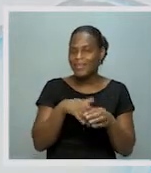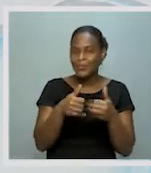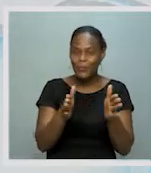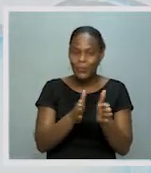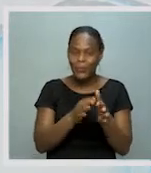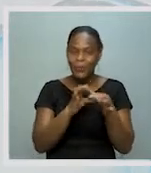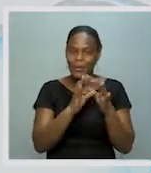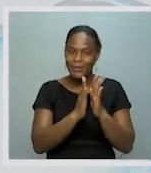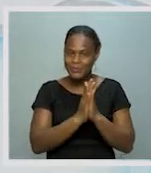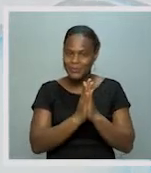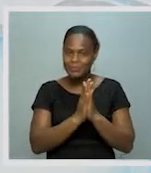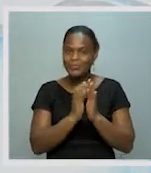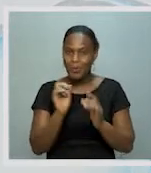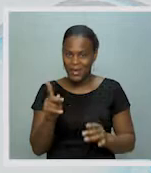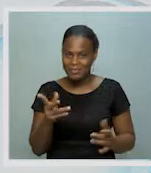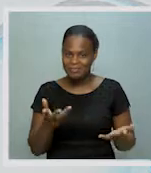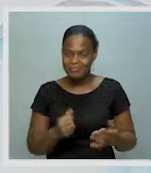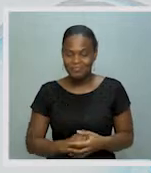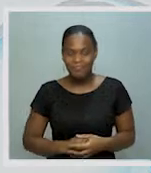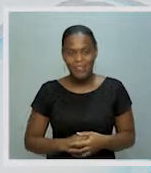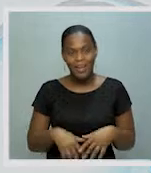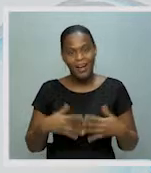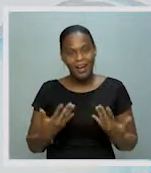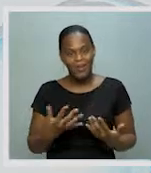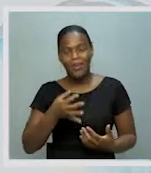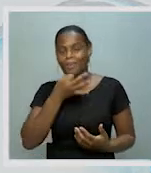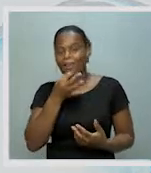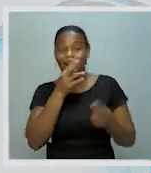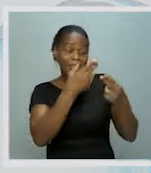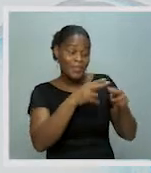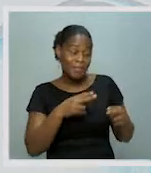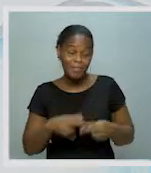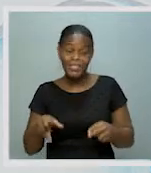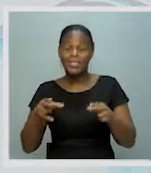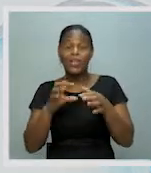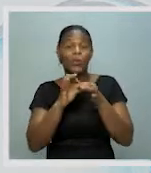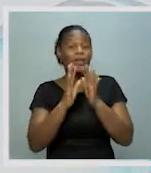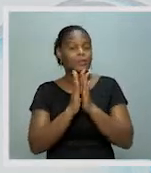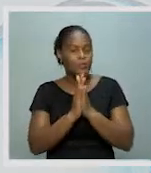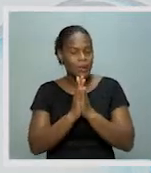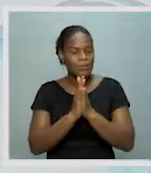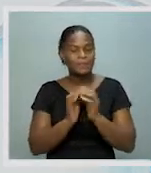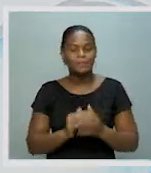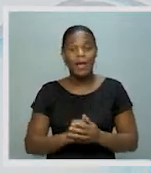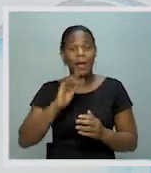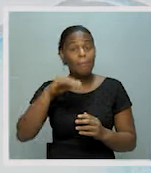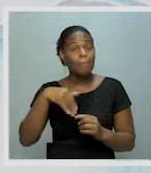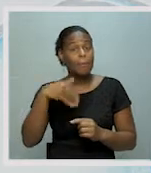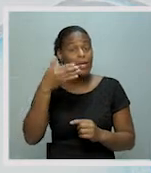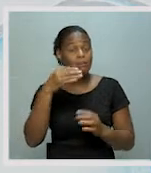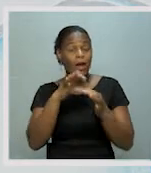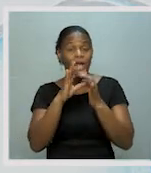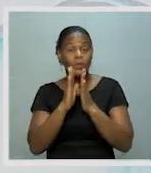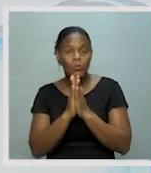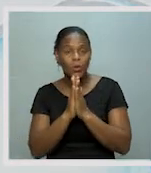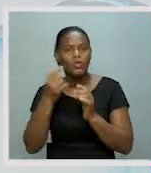a todas as religiões. Ok. Agora, vamos falar da diversidade religiosa, as